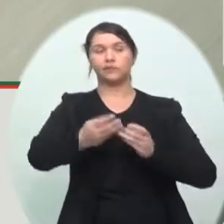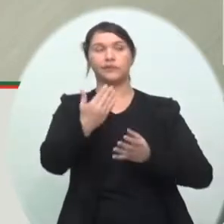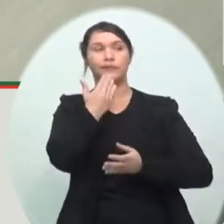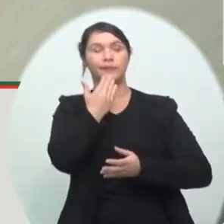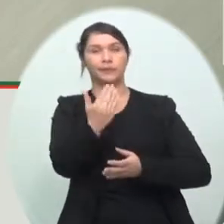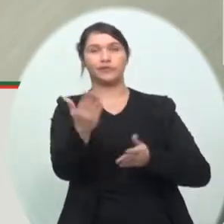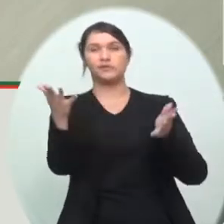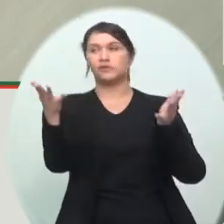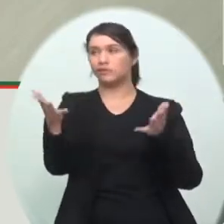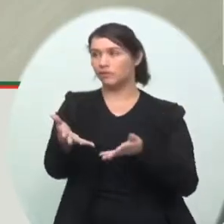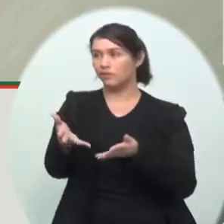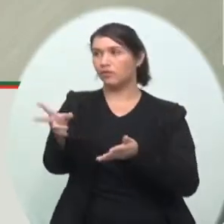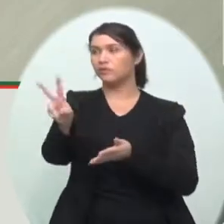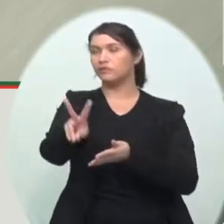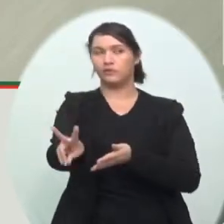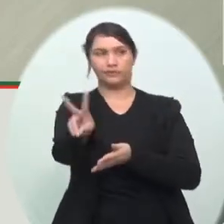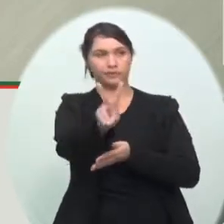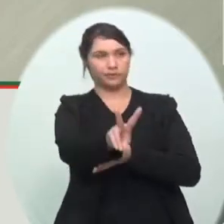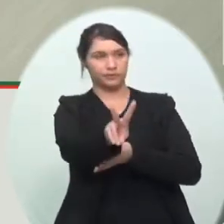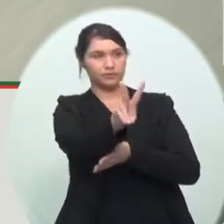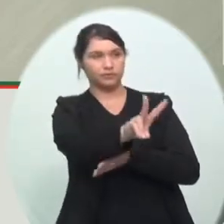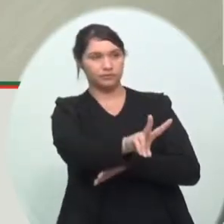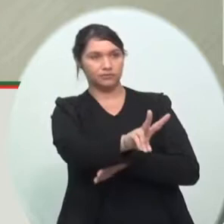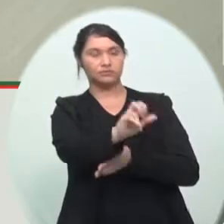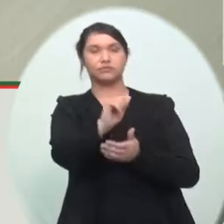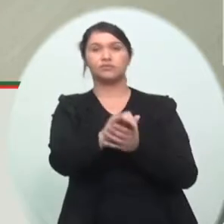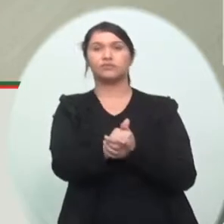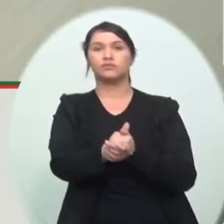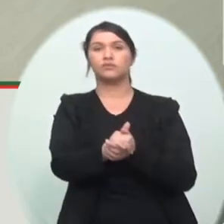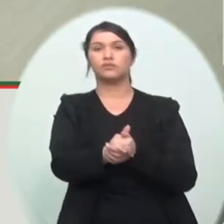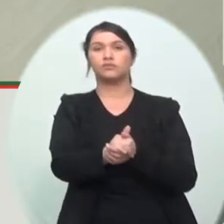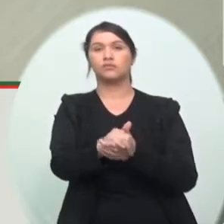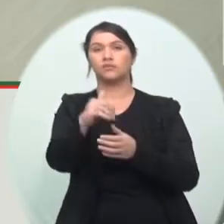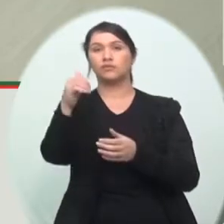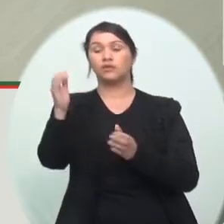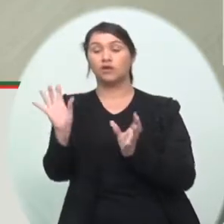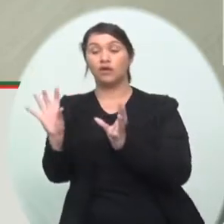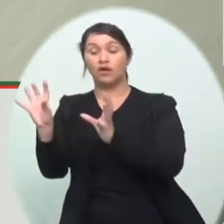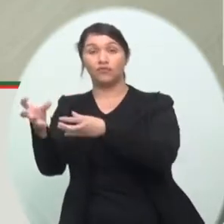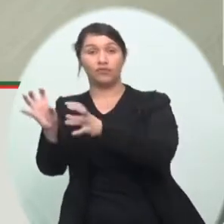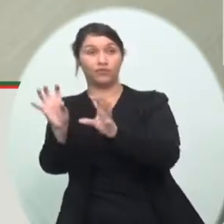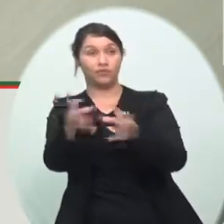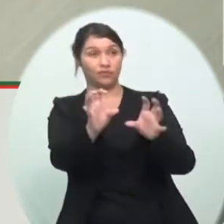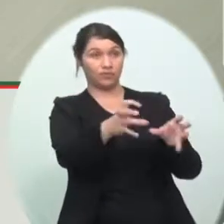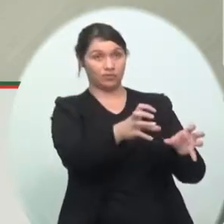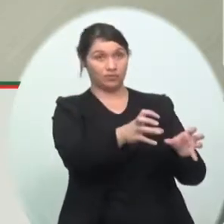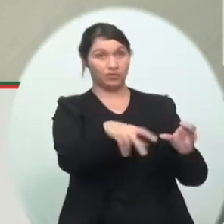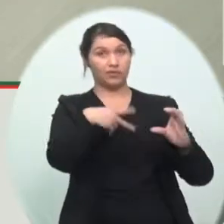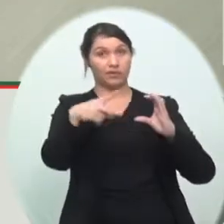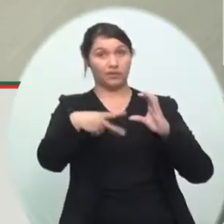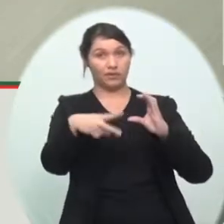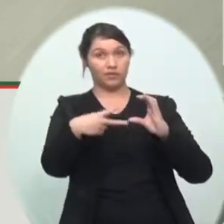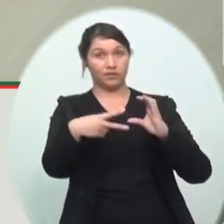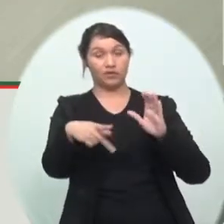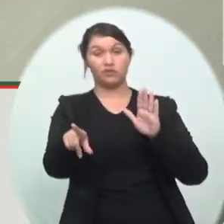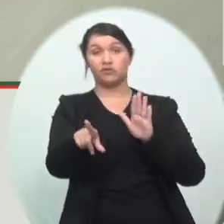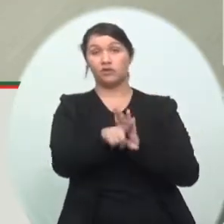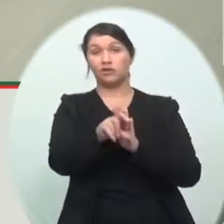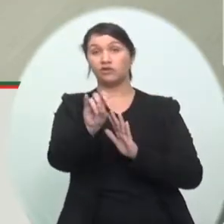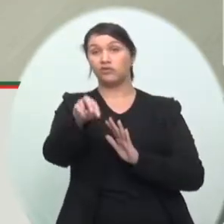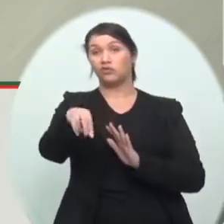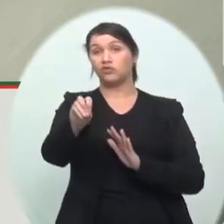apelo para todos os vereadores que vai tramitar e está tramitando na Câmara o projeto de lei da Lei de Inovação, que se